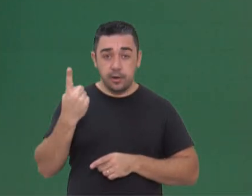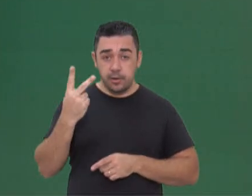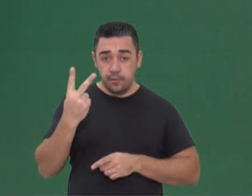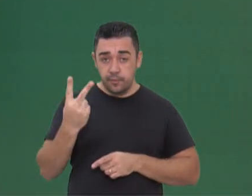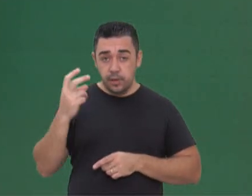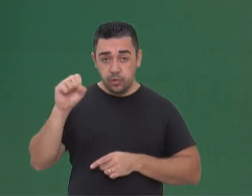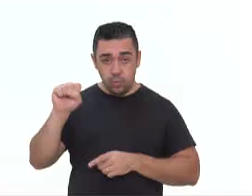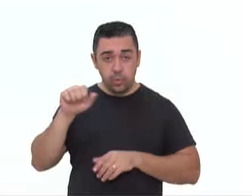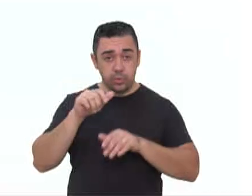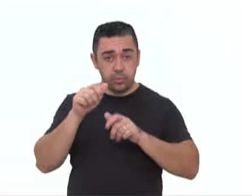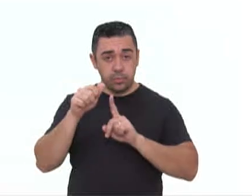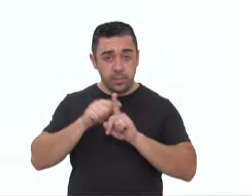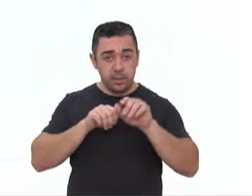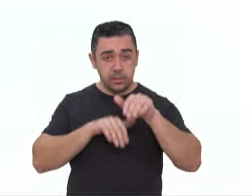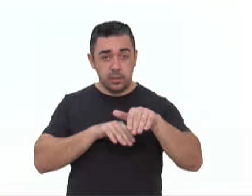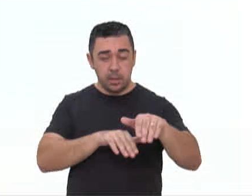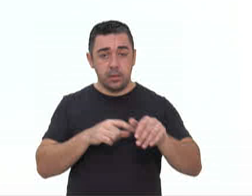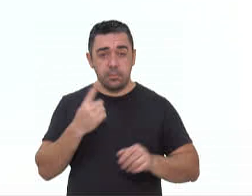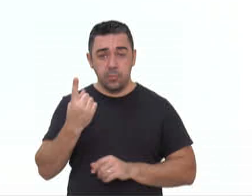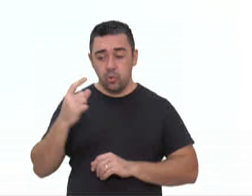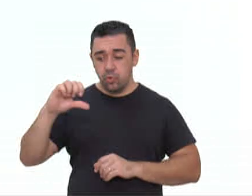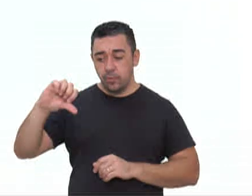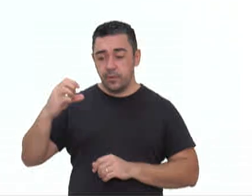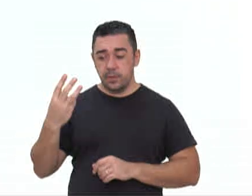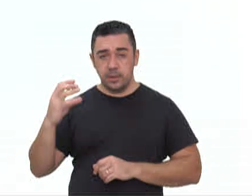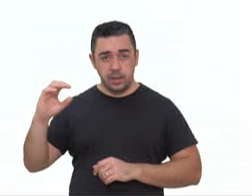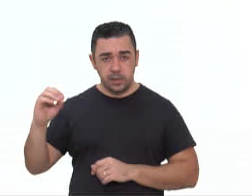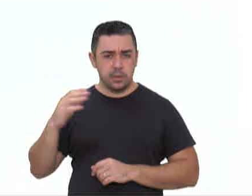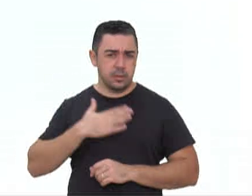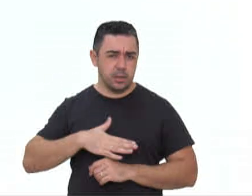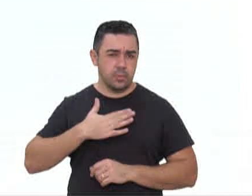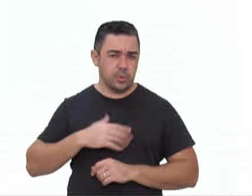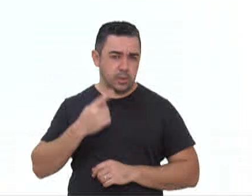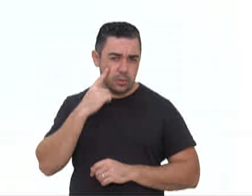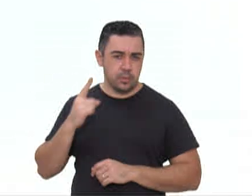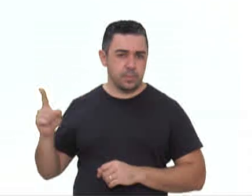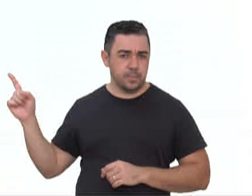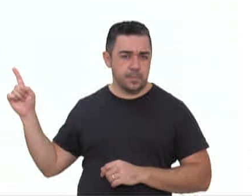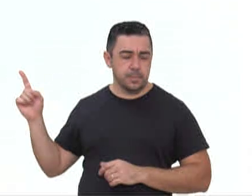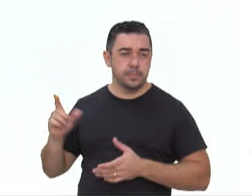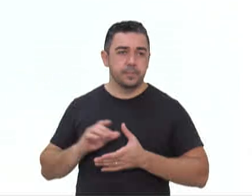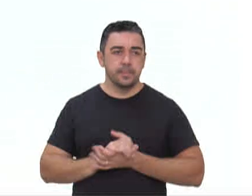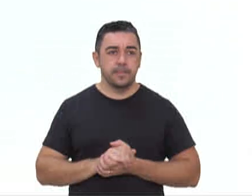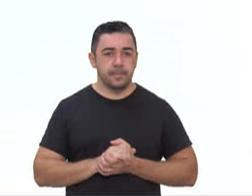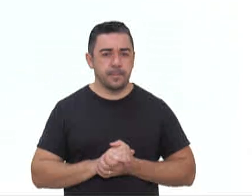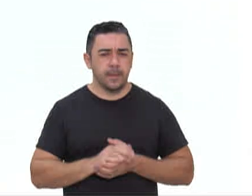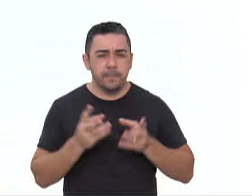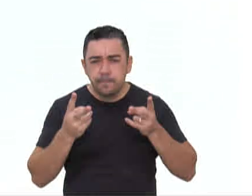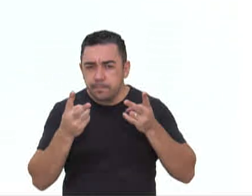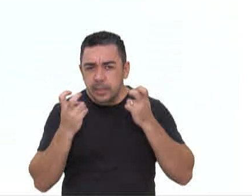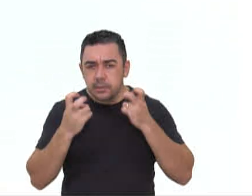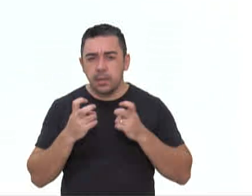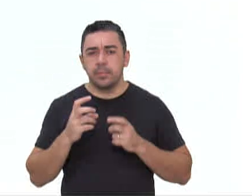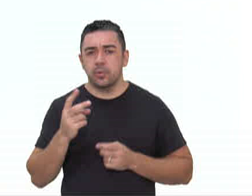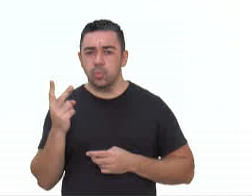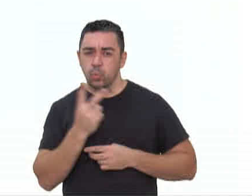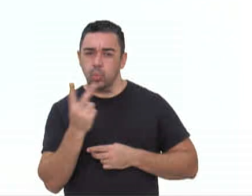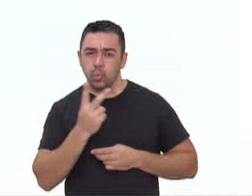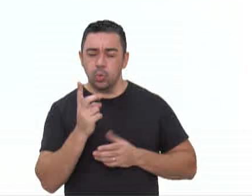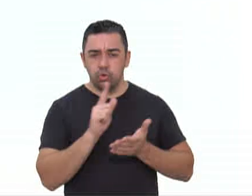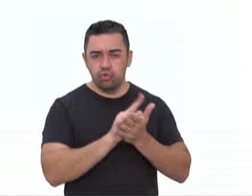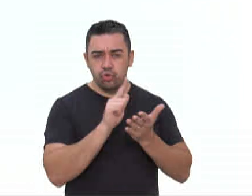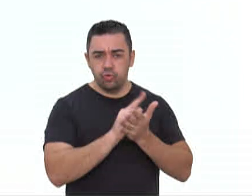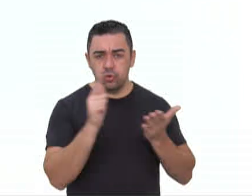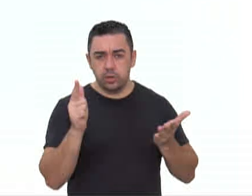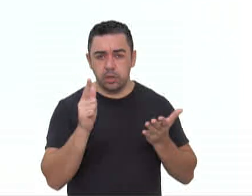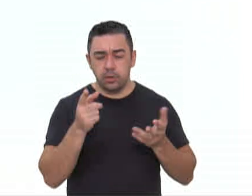setembro de 1930, para você. Bem tranquilinha essa capa dele. Então, repara, nas duas